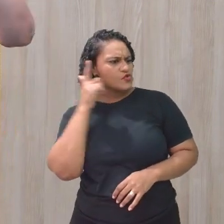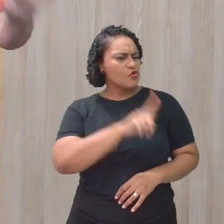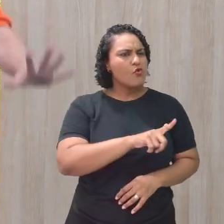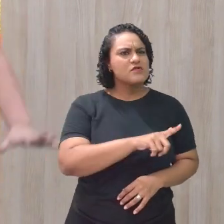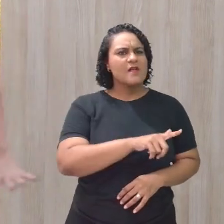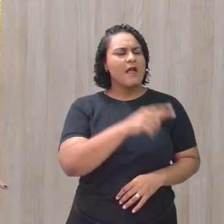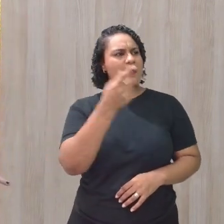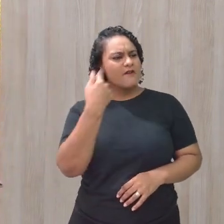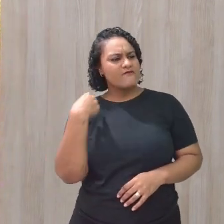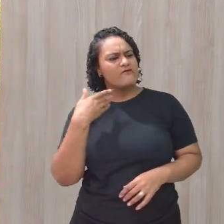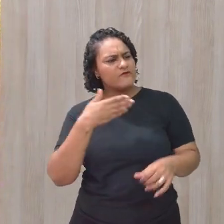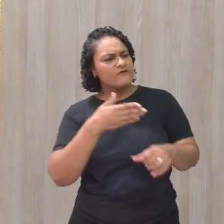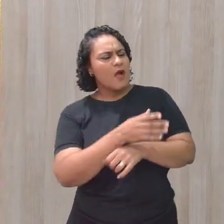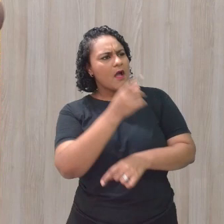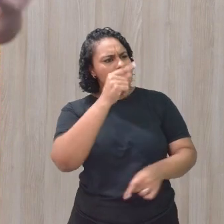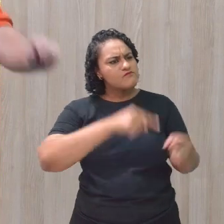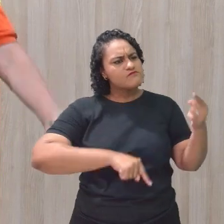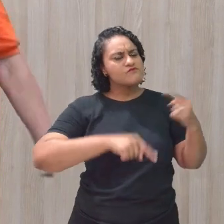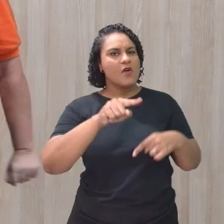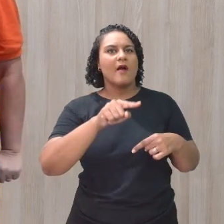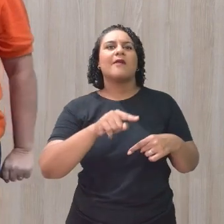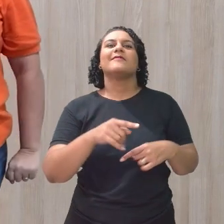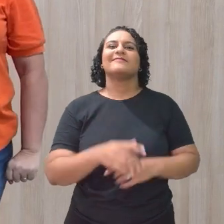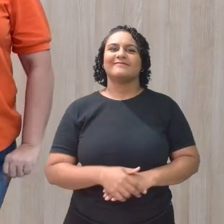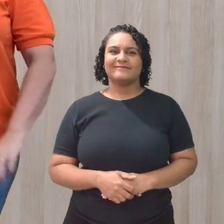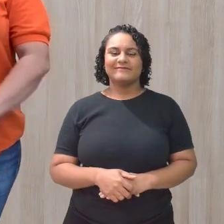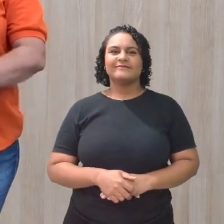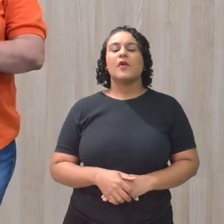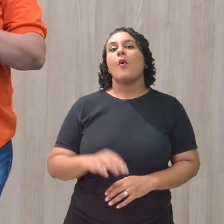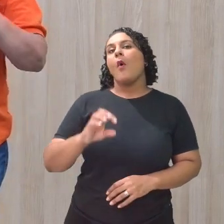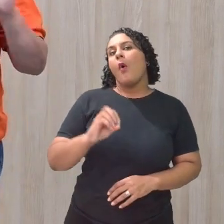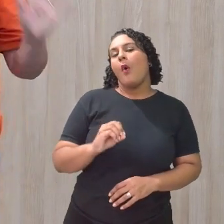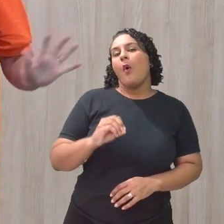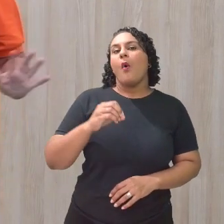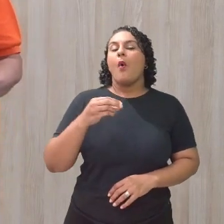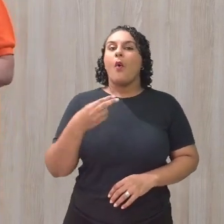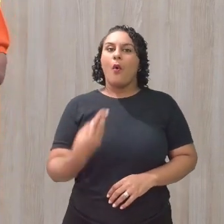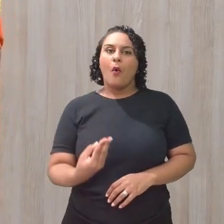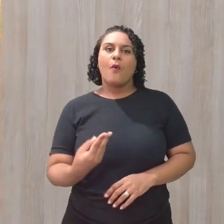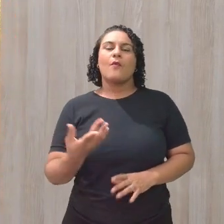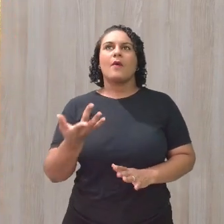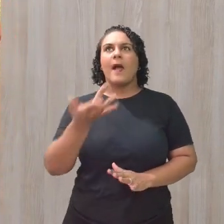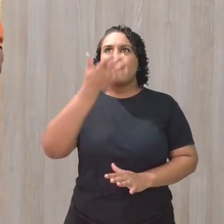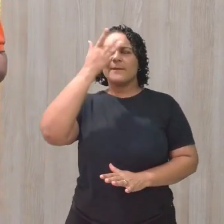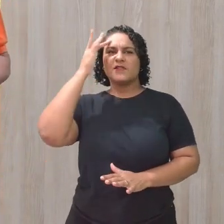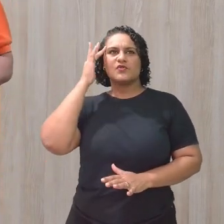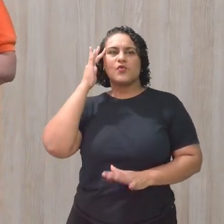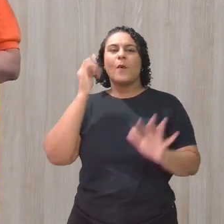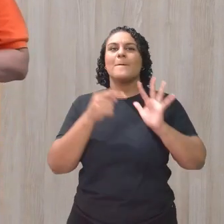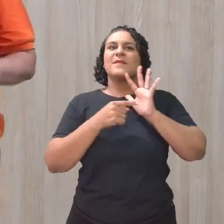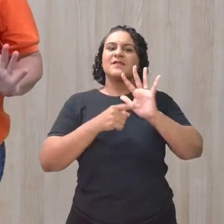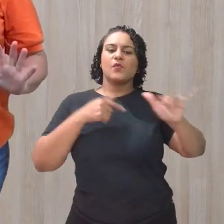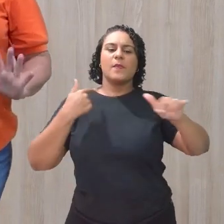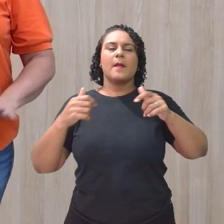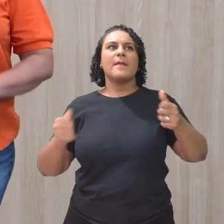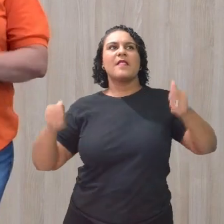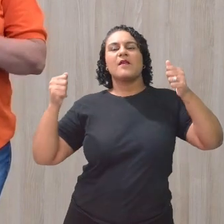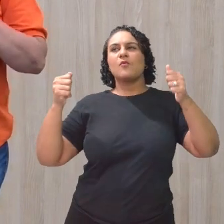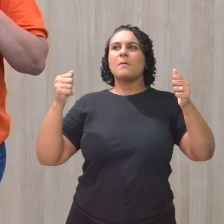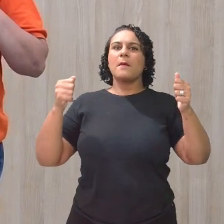fulano arrebentou hoje na apresentação do trabalho. Ele ficou totalmente